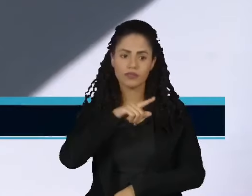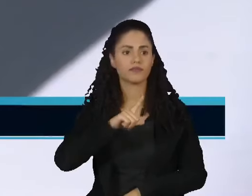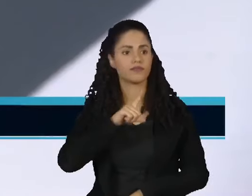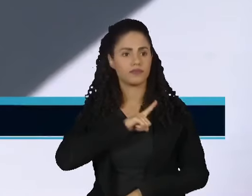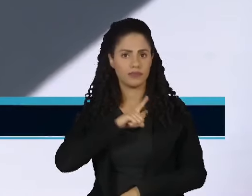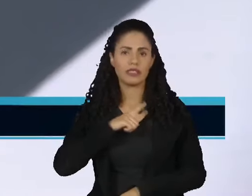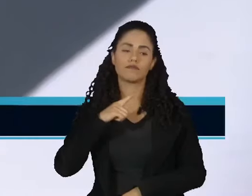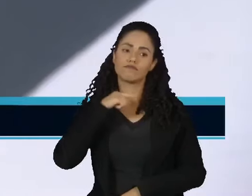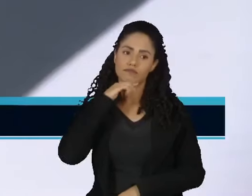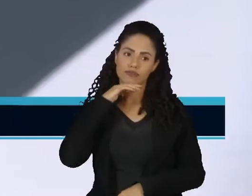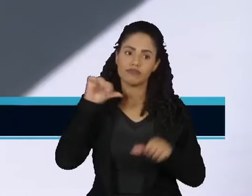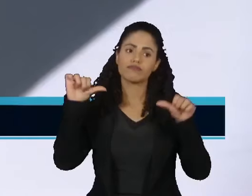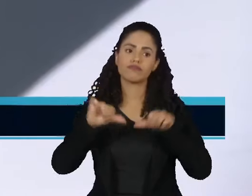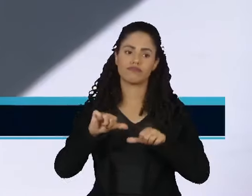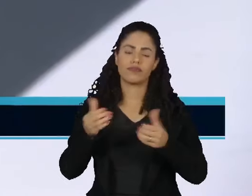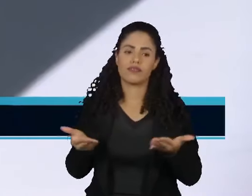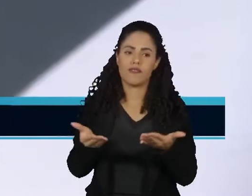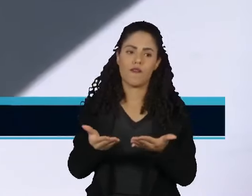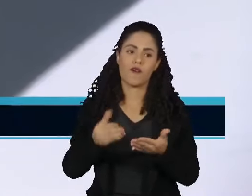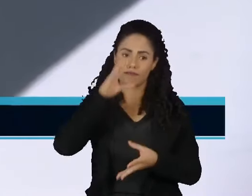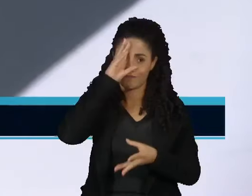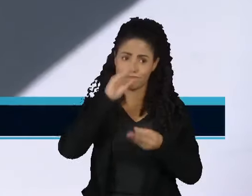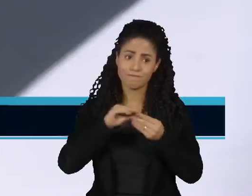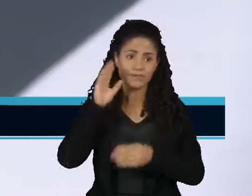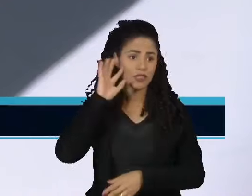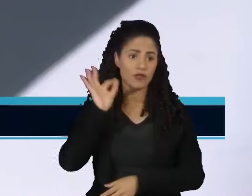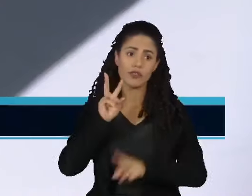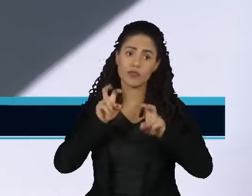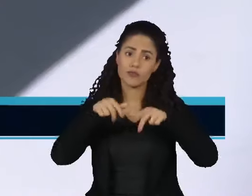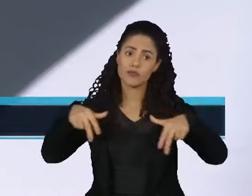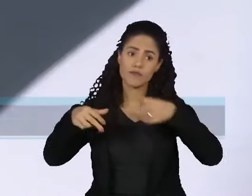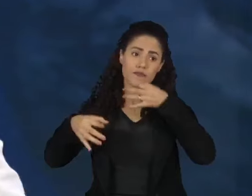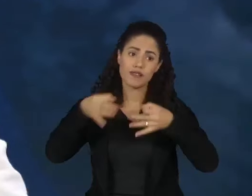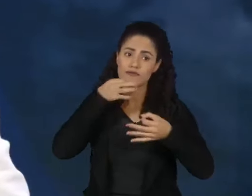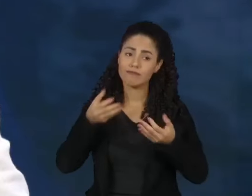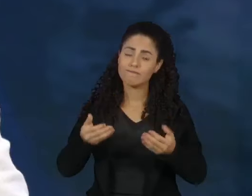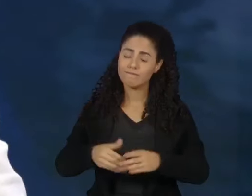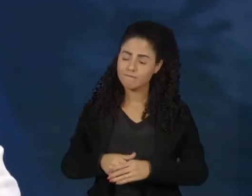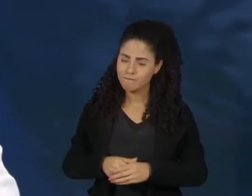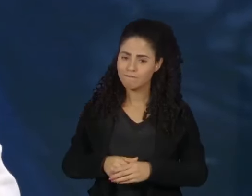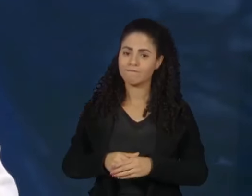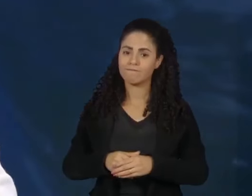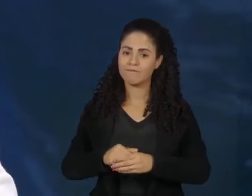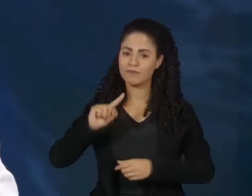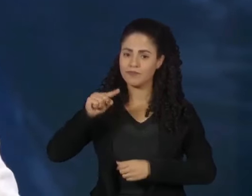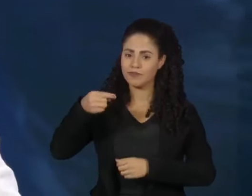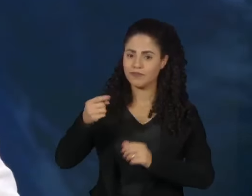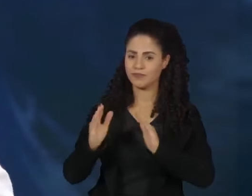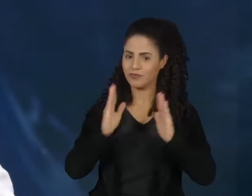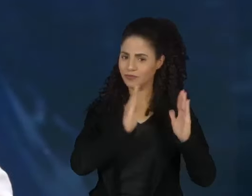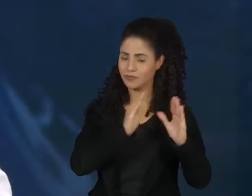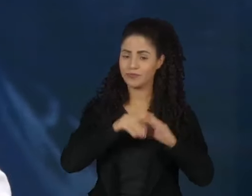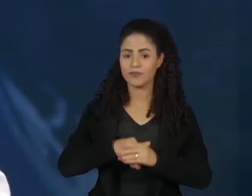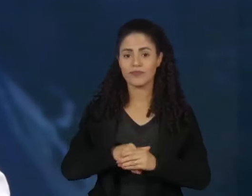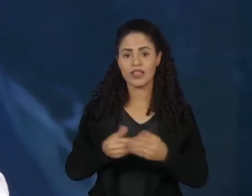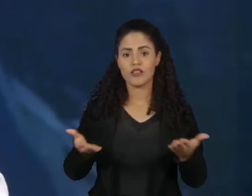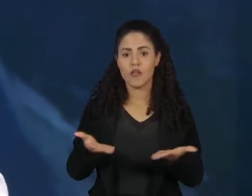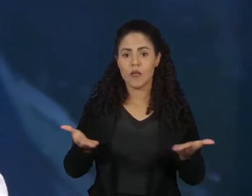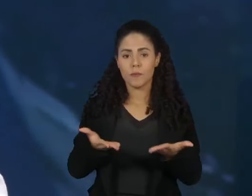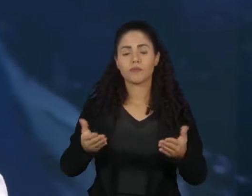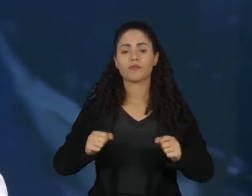ser ruim, e a gente acaba não tirando grandes conclusões do debate sobre eleições. Exatamente. E no próximo bloco, inundações